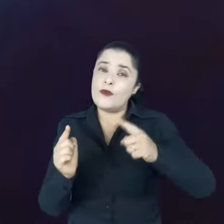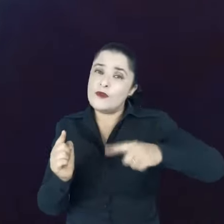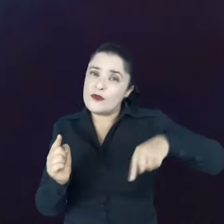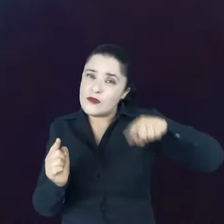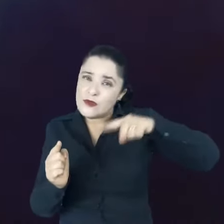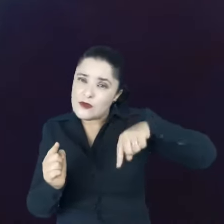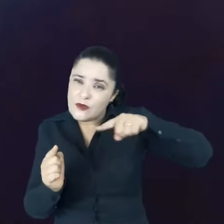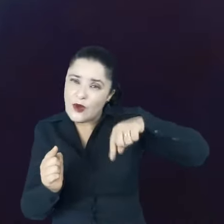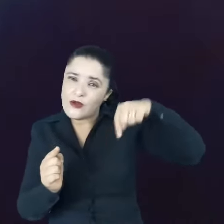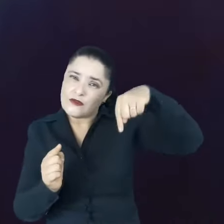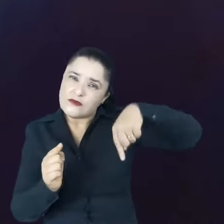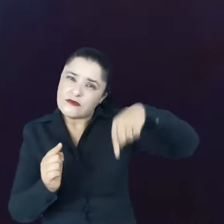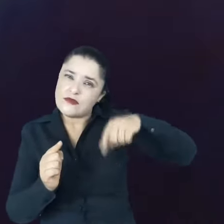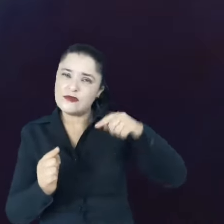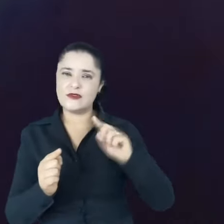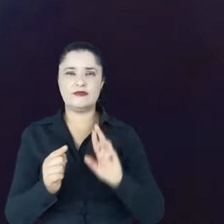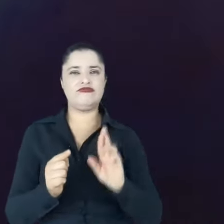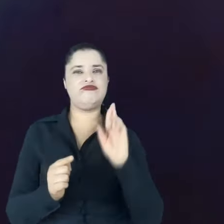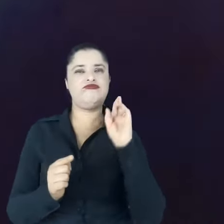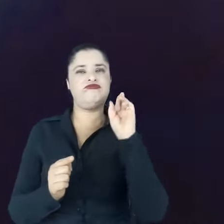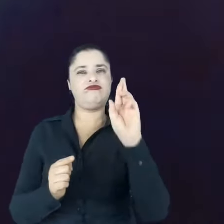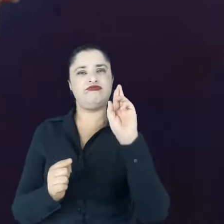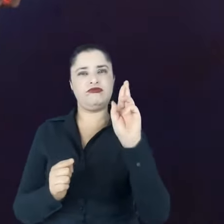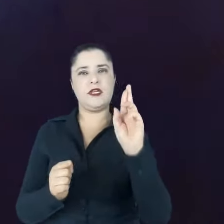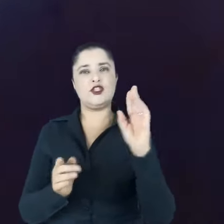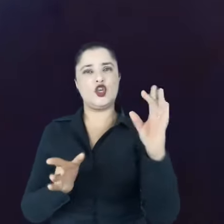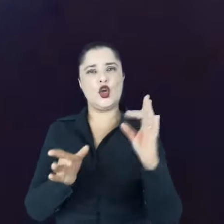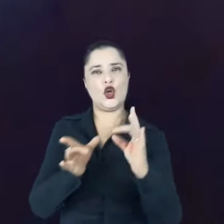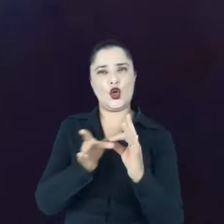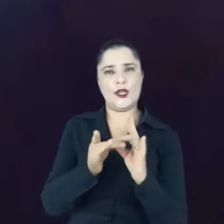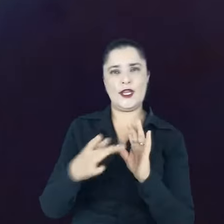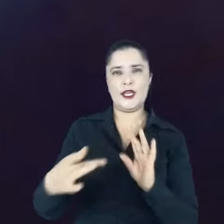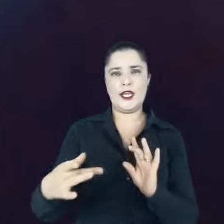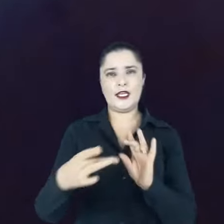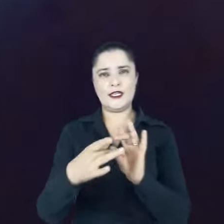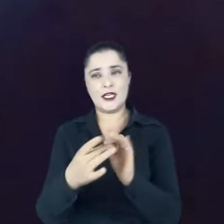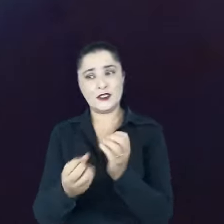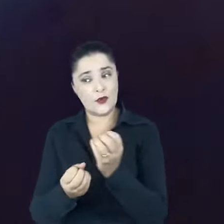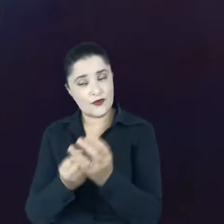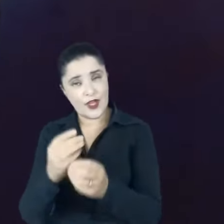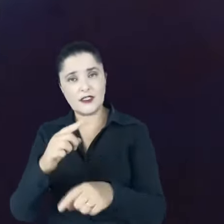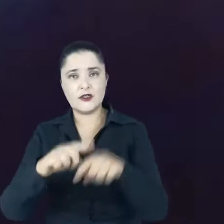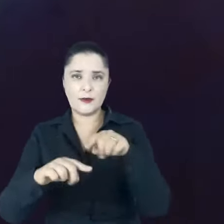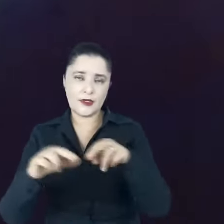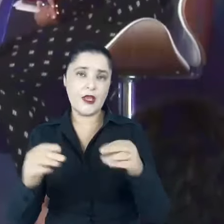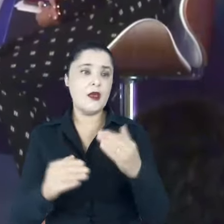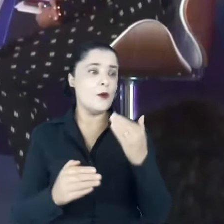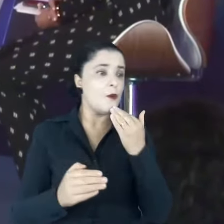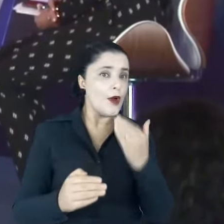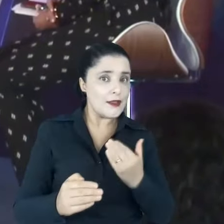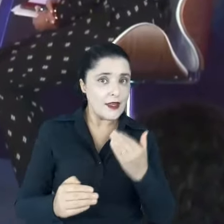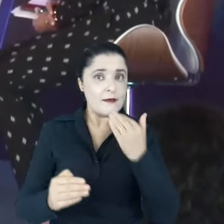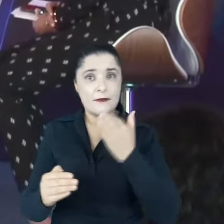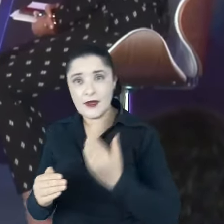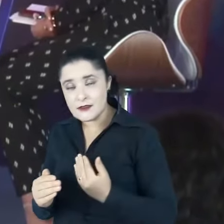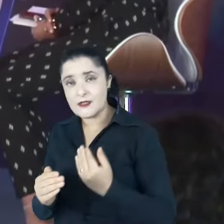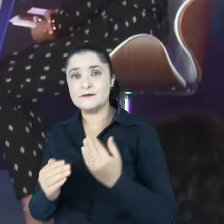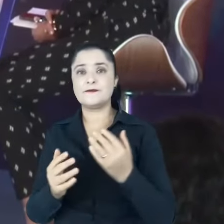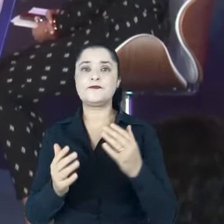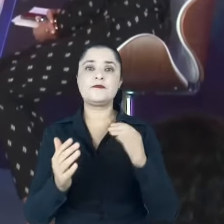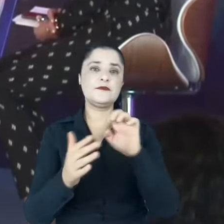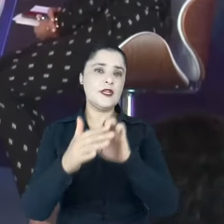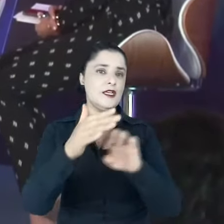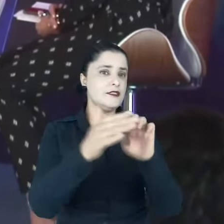nosso papel é esse, de conectar realmente essa oferta de produto com a demanda, também inequívoco, as indústrias e as grandes